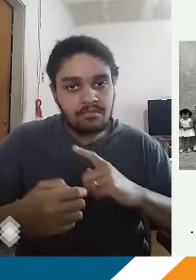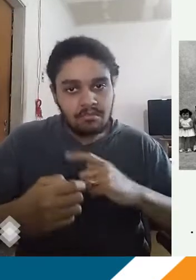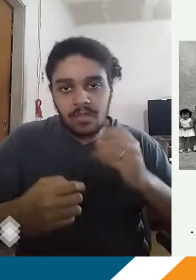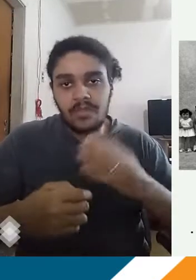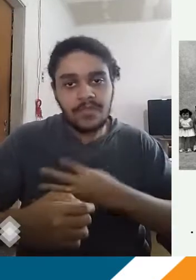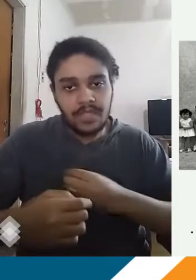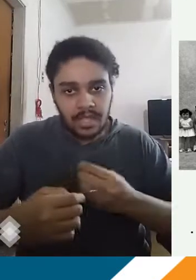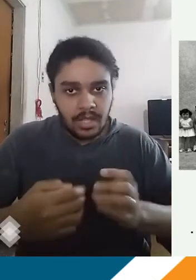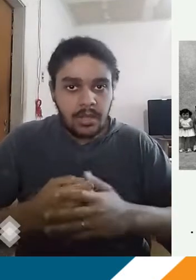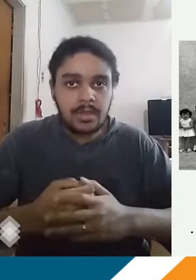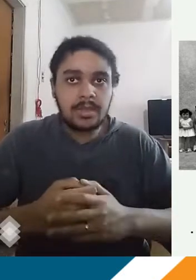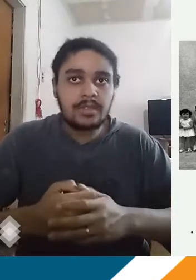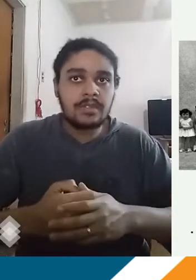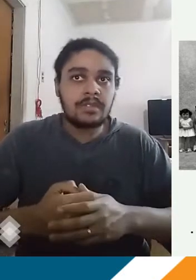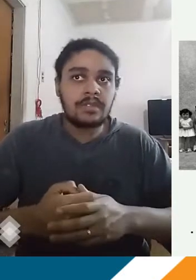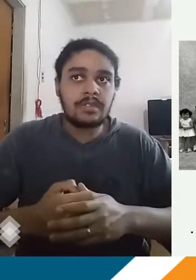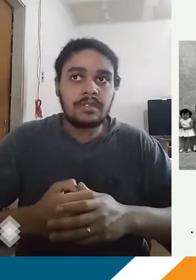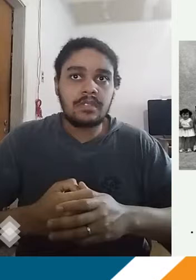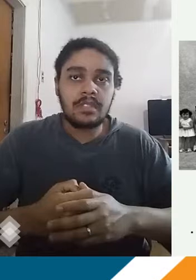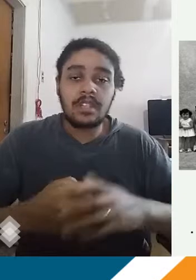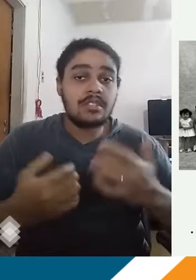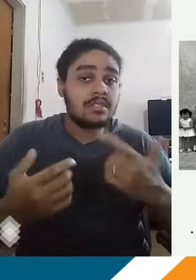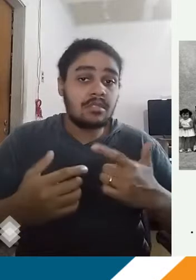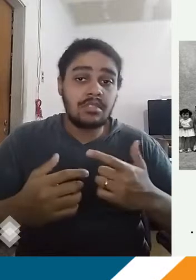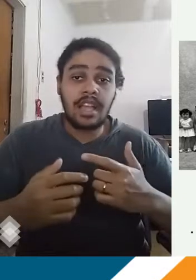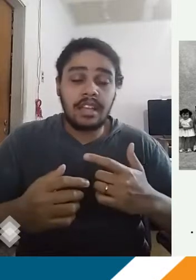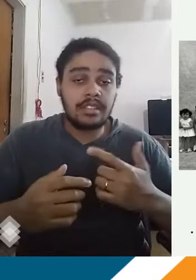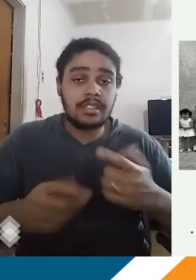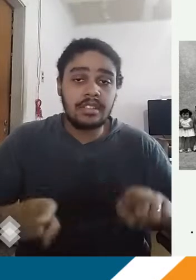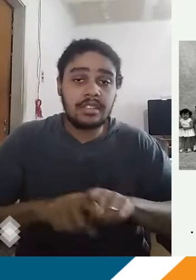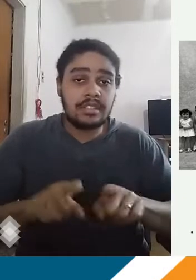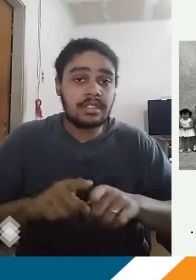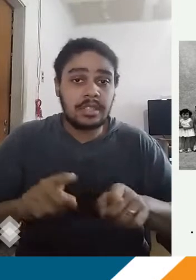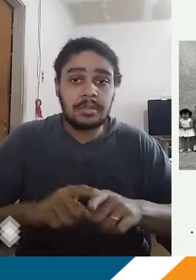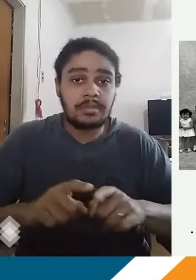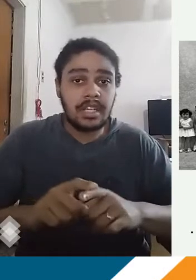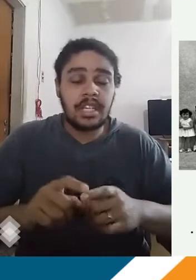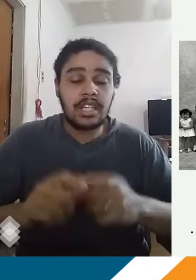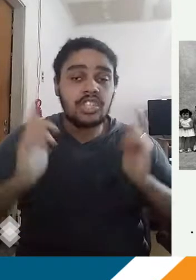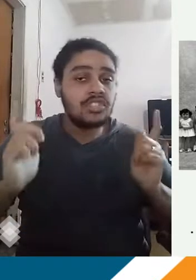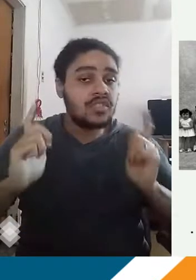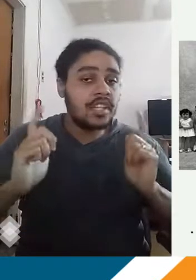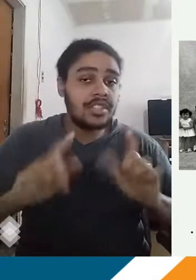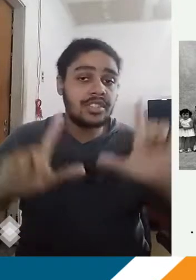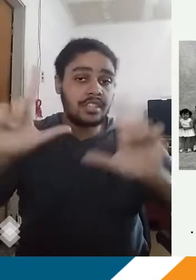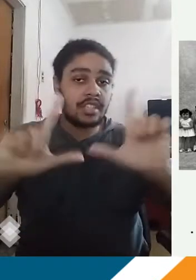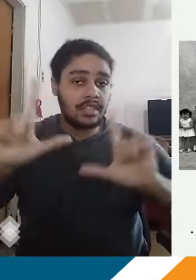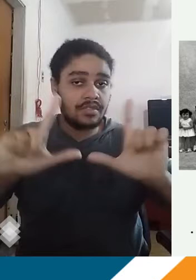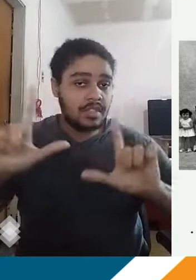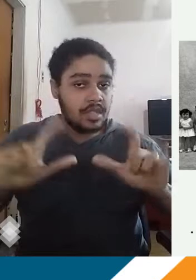devia cuidar da família, da casa. Carência de entretenimento audiovisual. E nos anos 2010 teremos uma